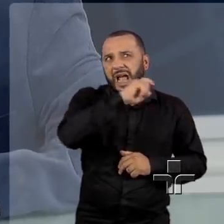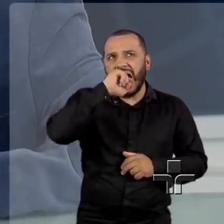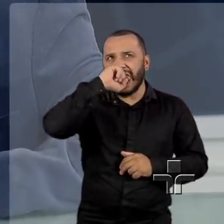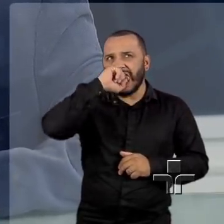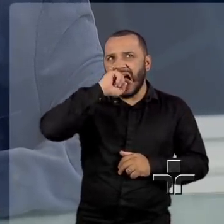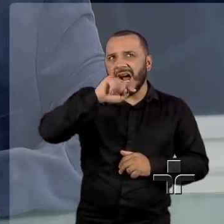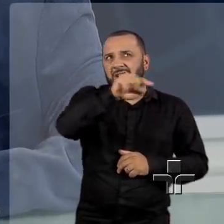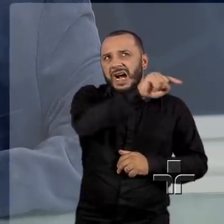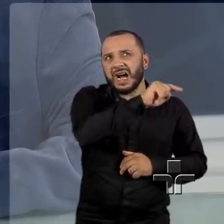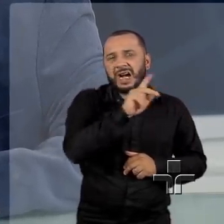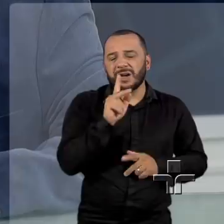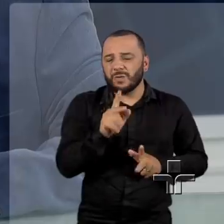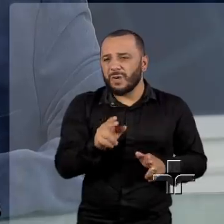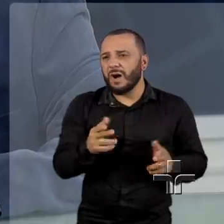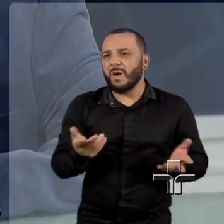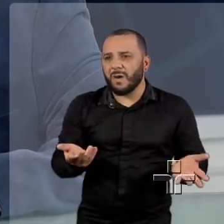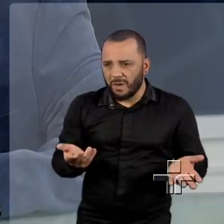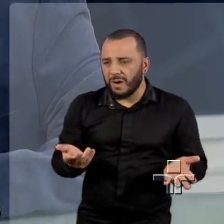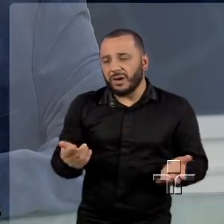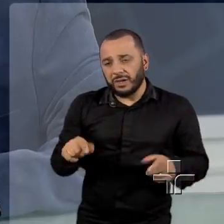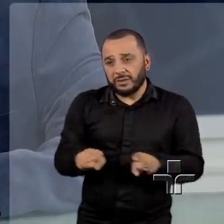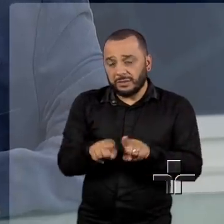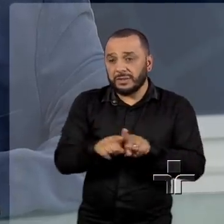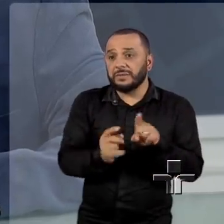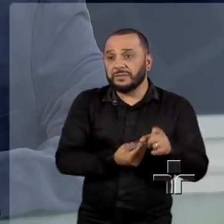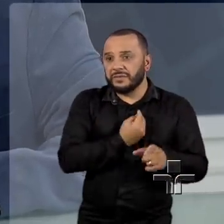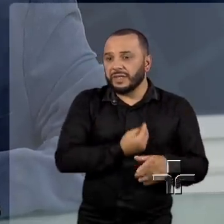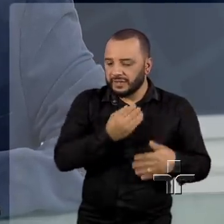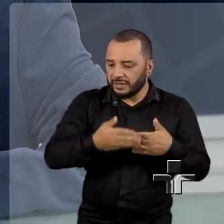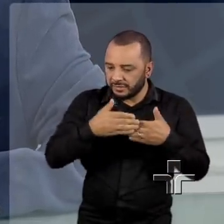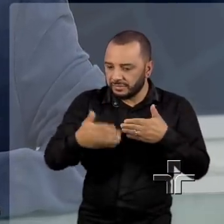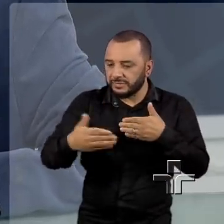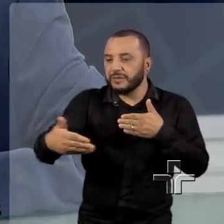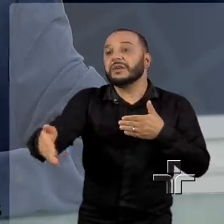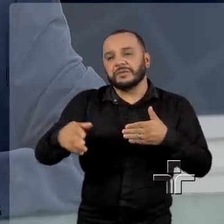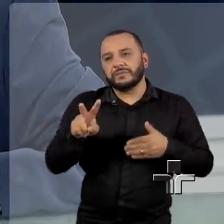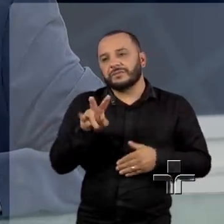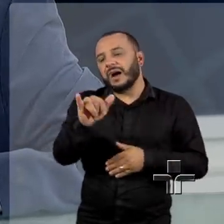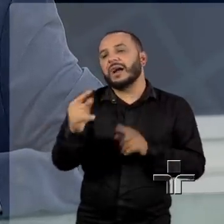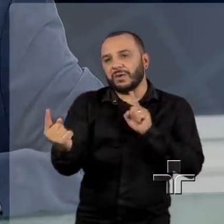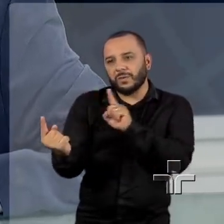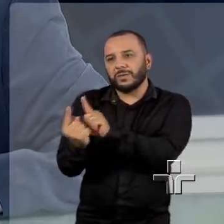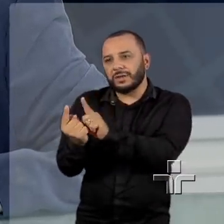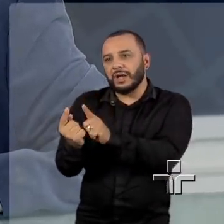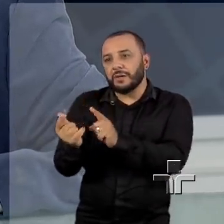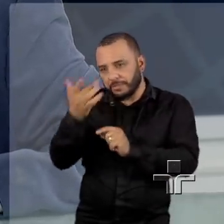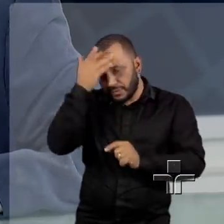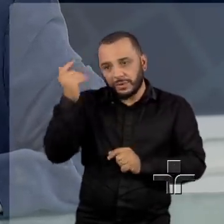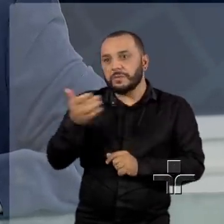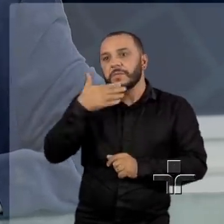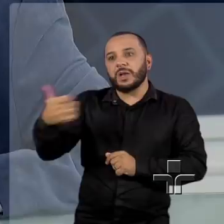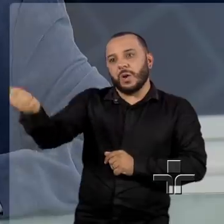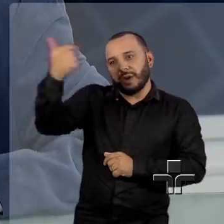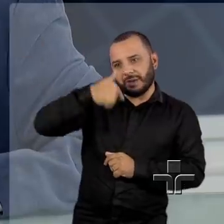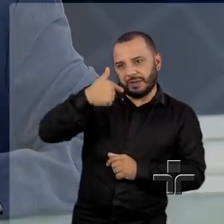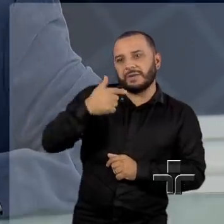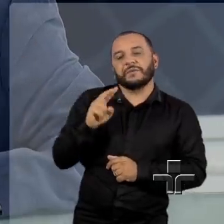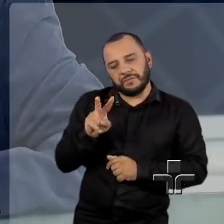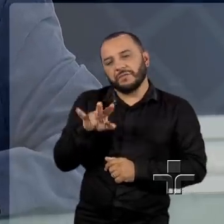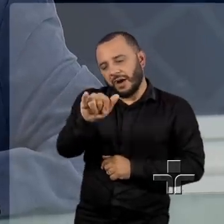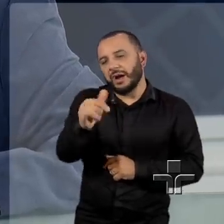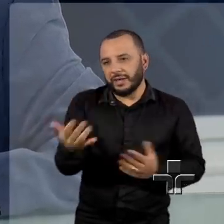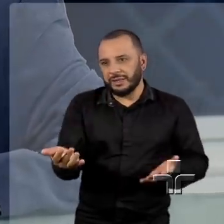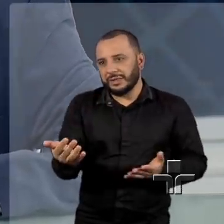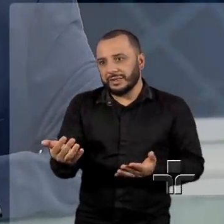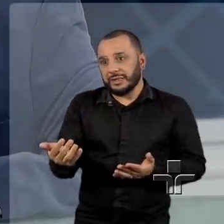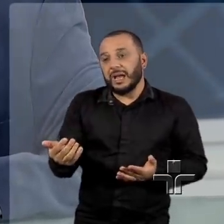o conhece, e de que ao longo da vida dele, ele vai seguramente encontrar pessoas melhores do que ele, nisso, talvez aquilo